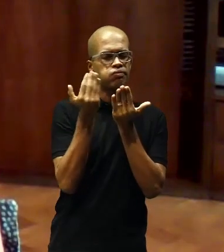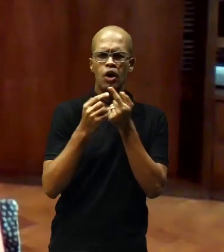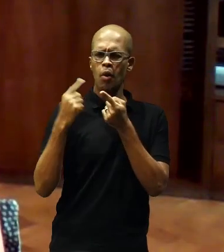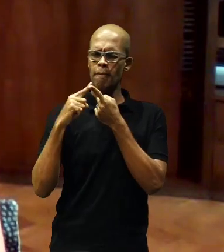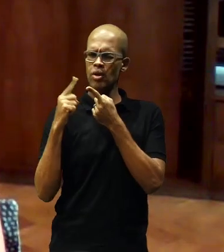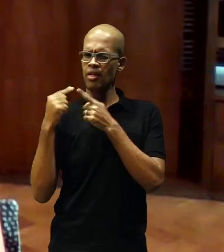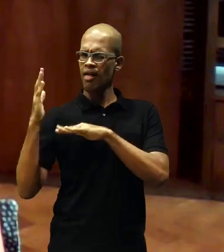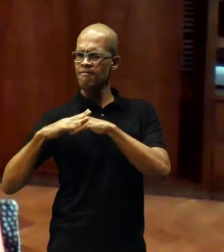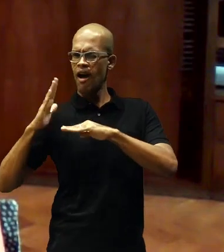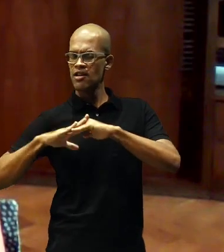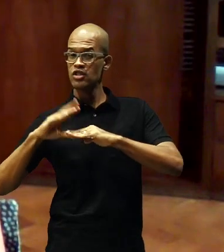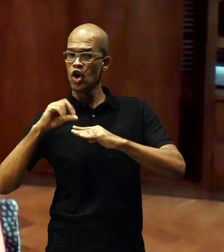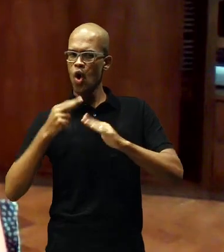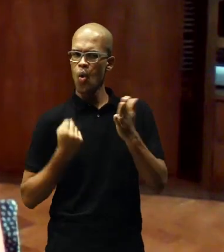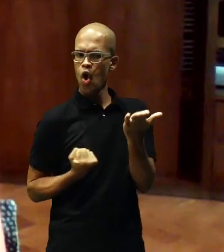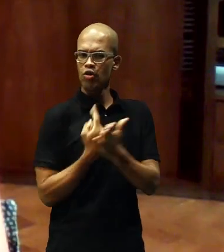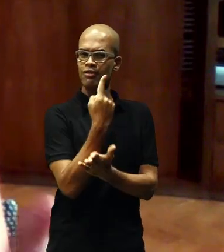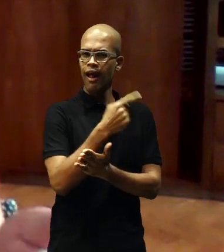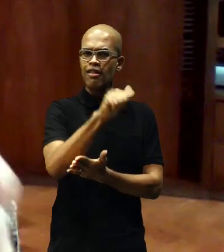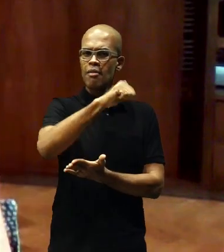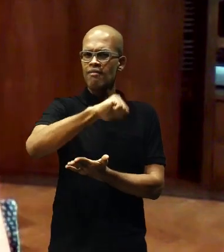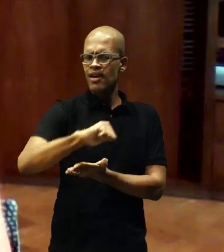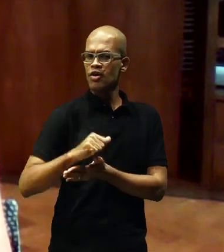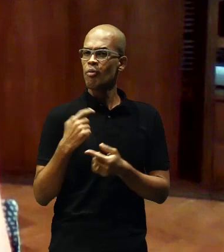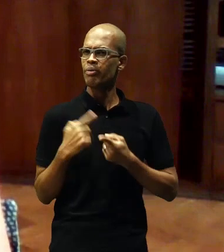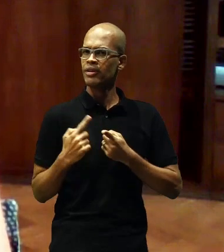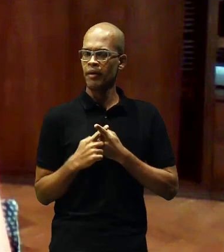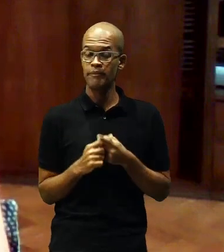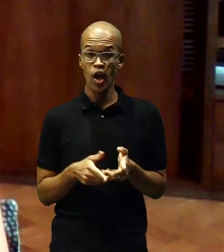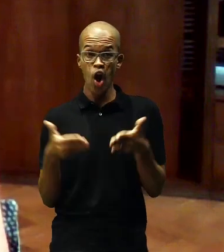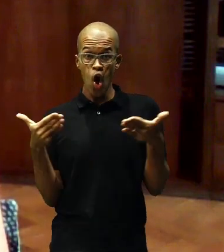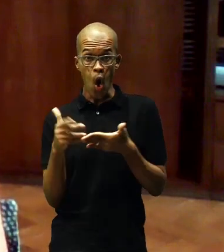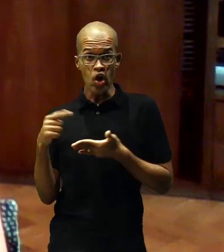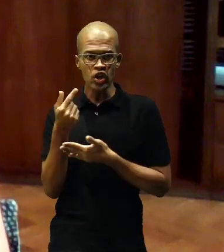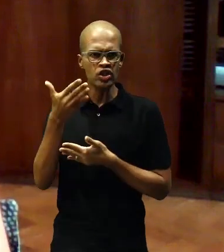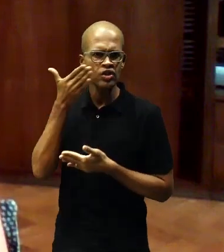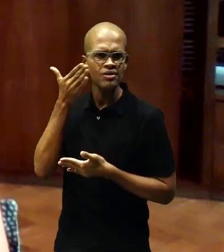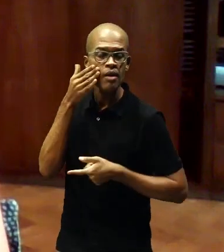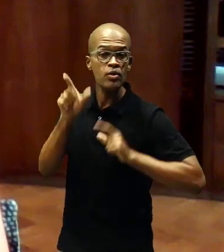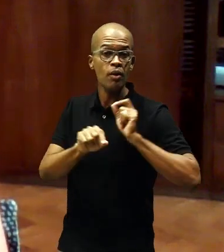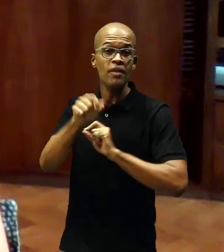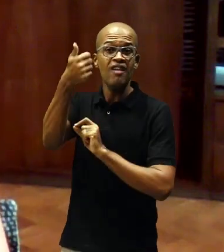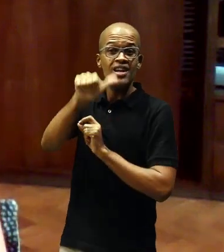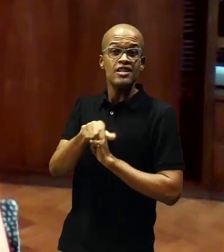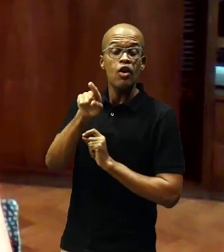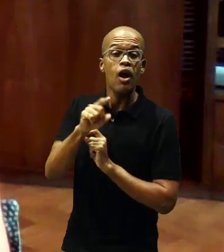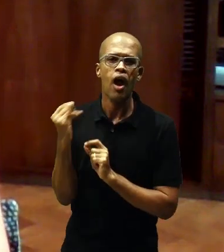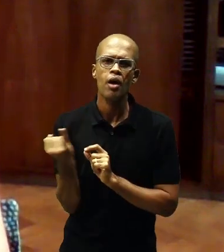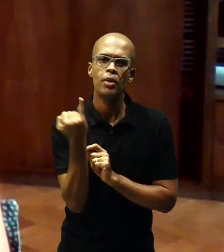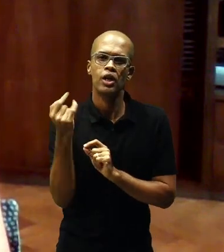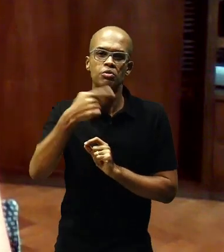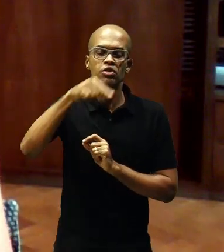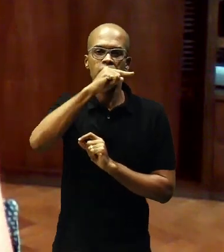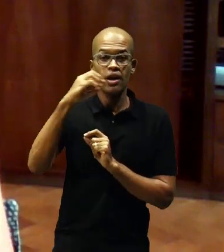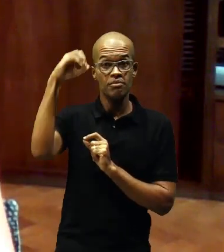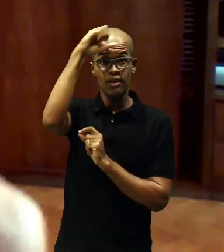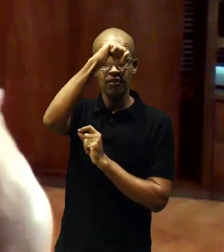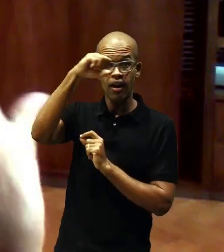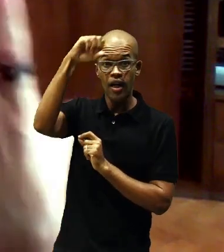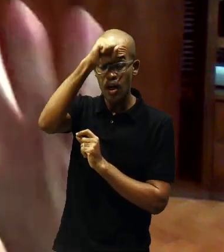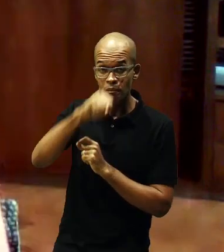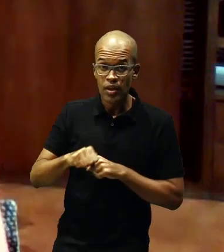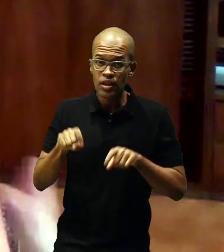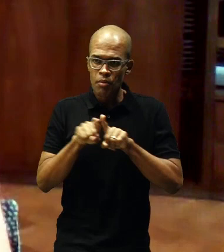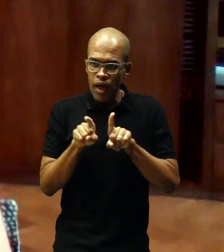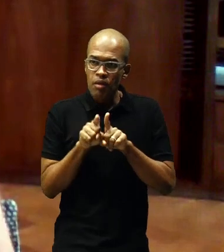ou contratamos uma avaliação? A gente hoje entende a avaliação como uma ferramenta para aprendizagem. E